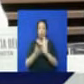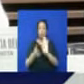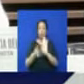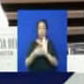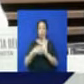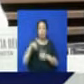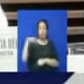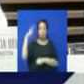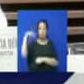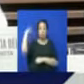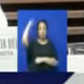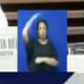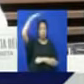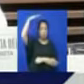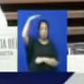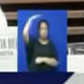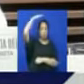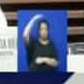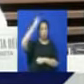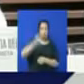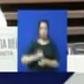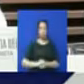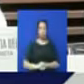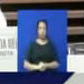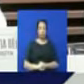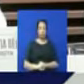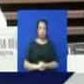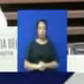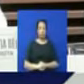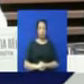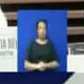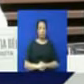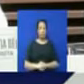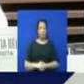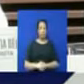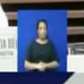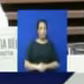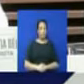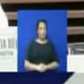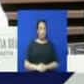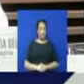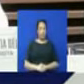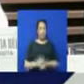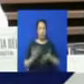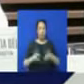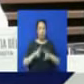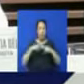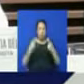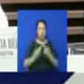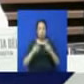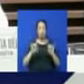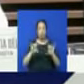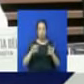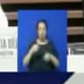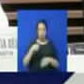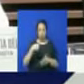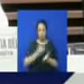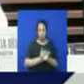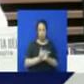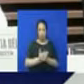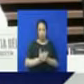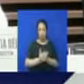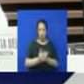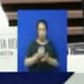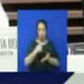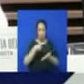Eu digo e me permitam iniciar essa sessão especial. Eu li, não